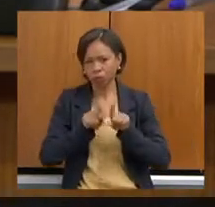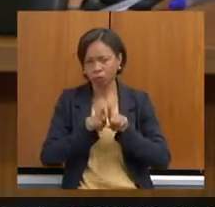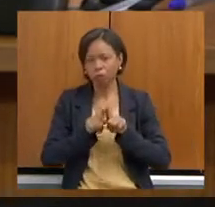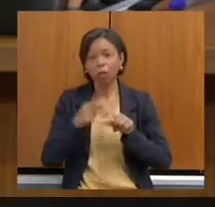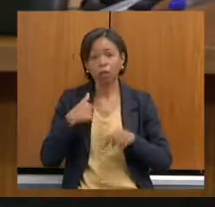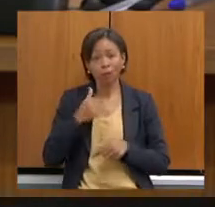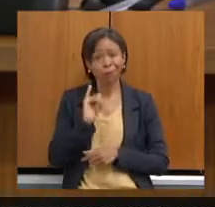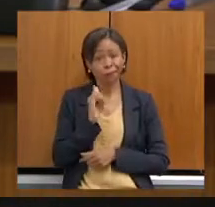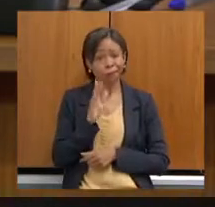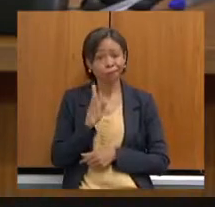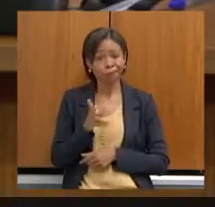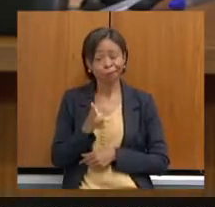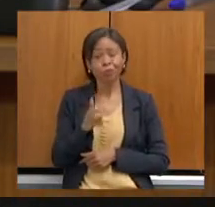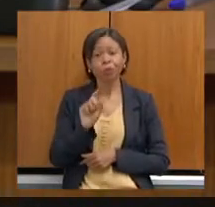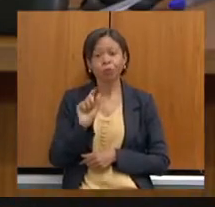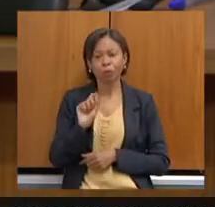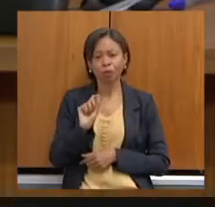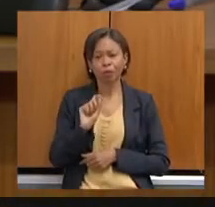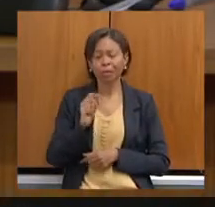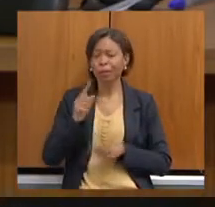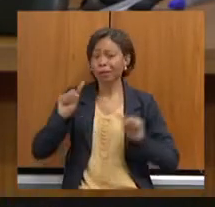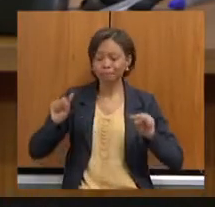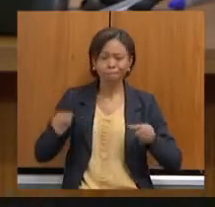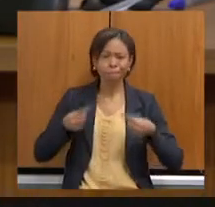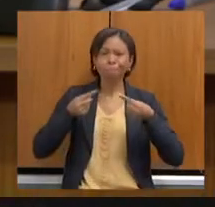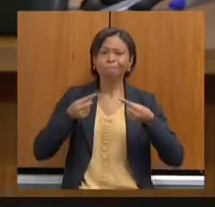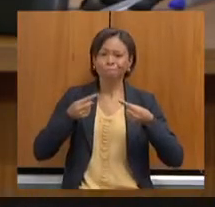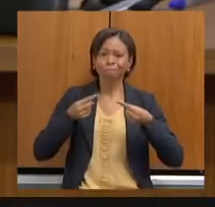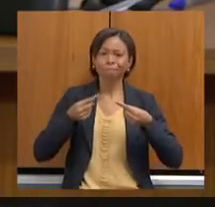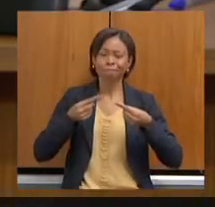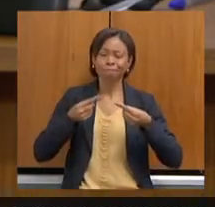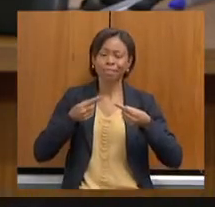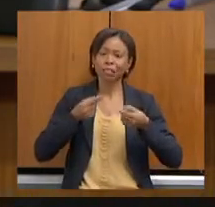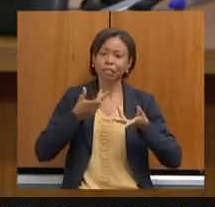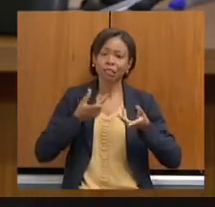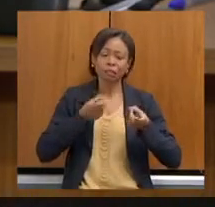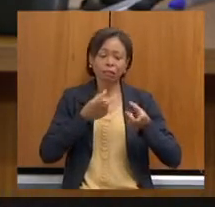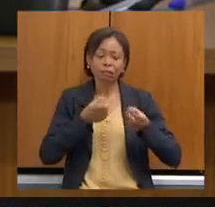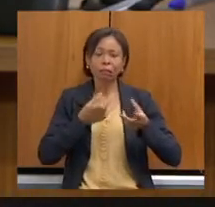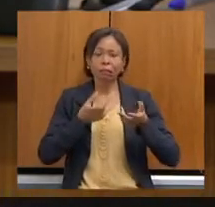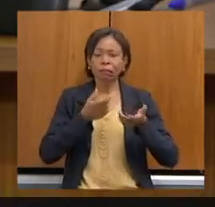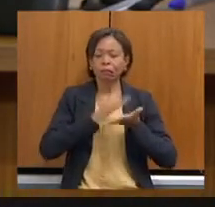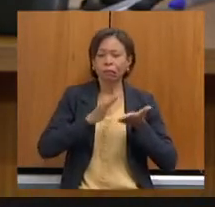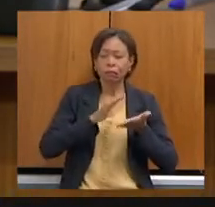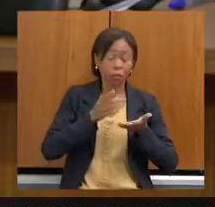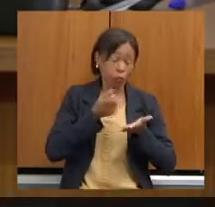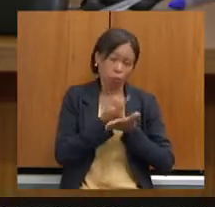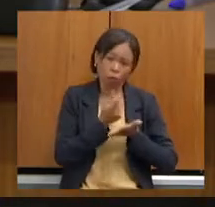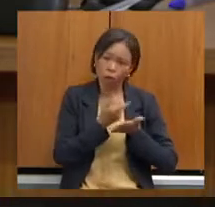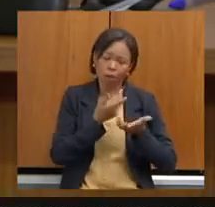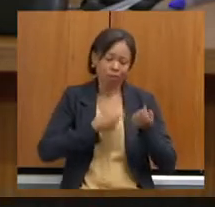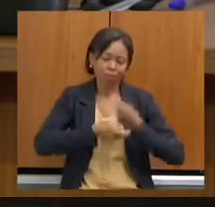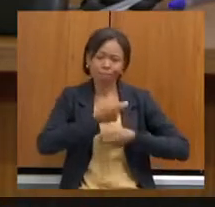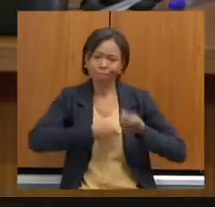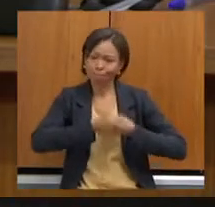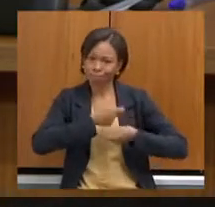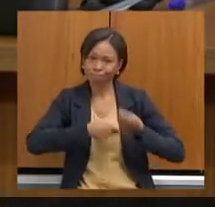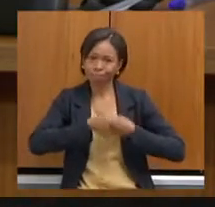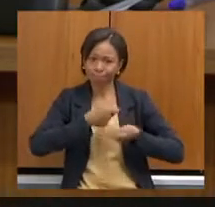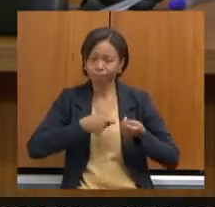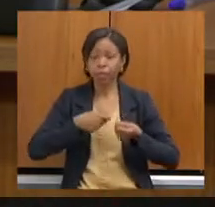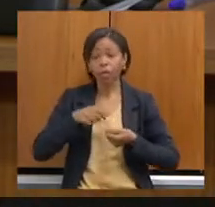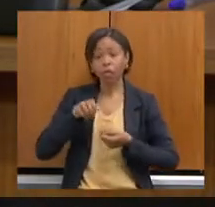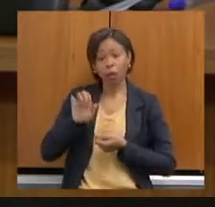uma o desafio é a comercialização tem matéria também dá esse importante Apoio aos nossos agricultores